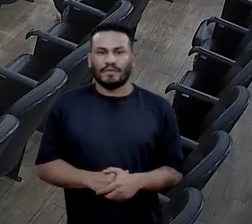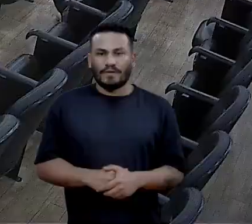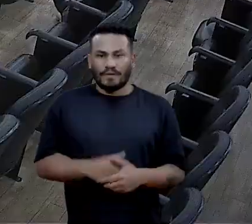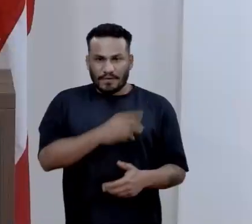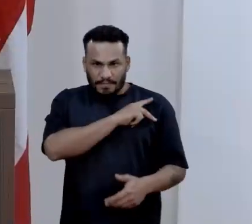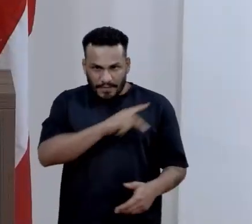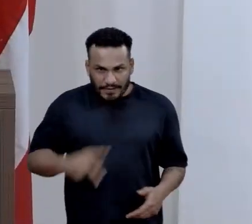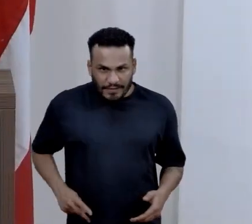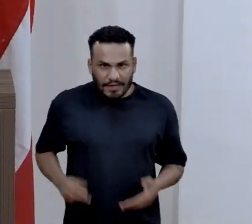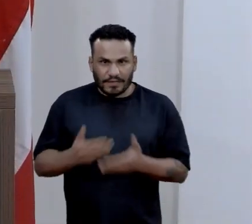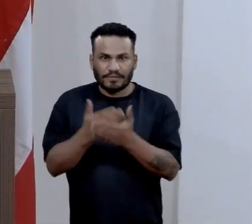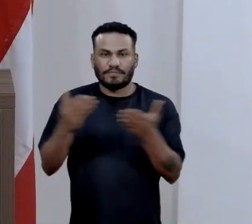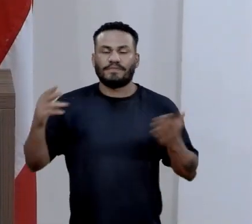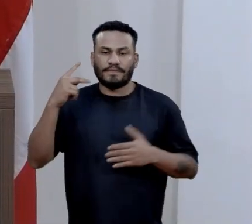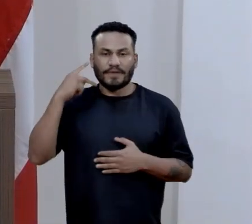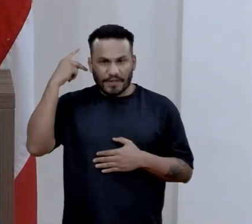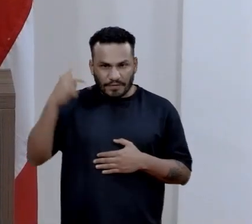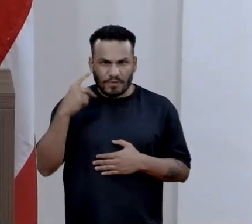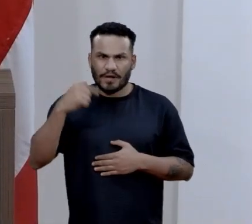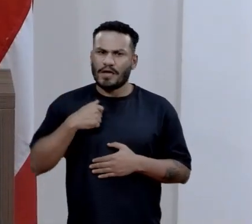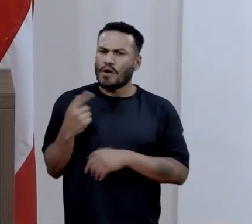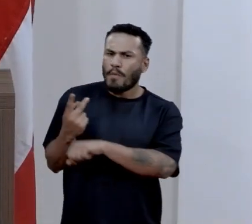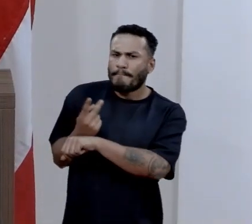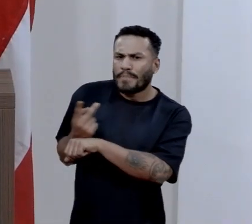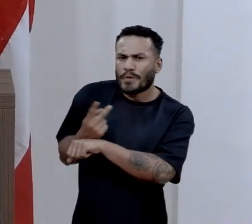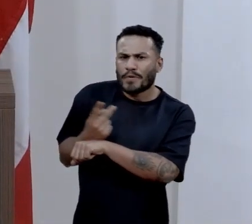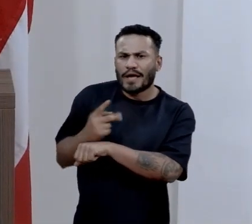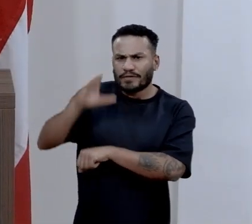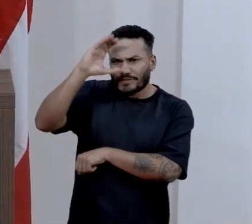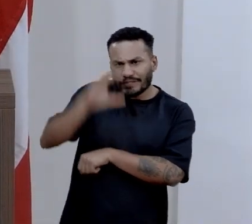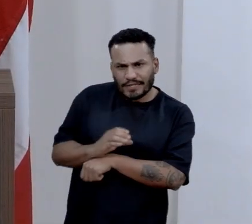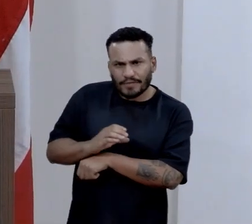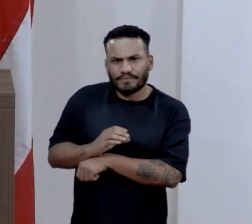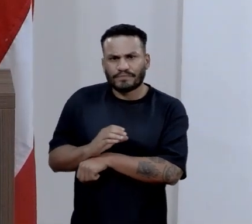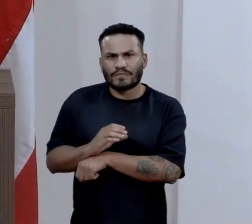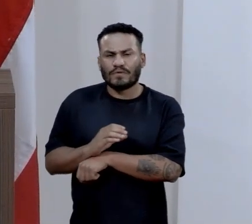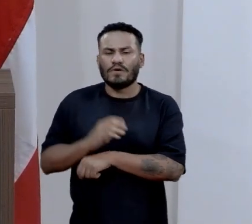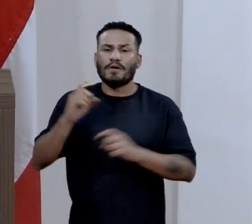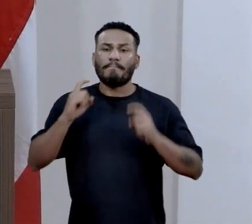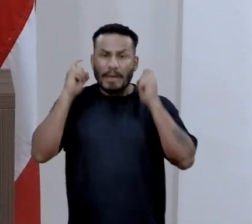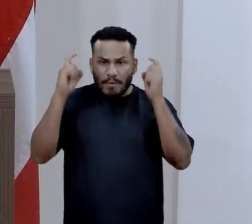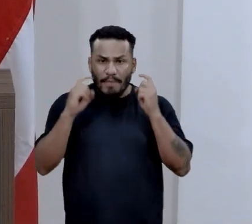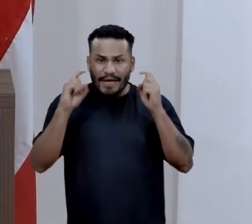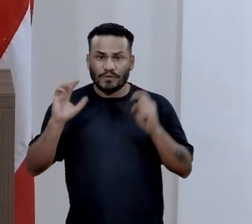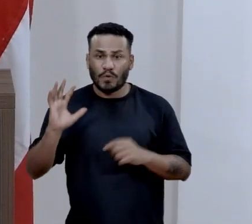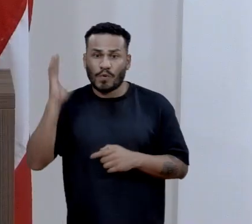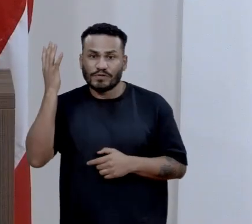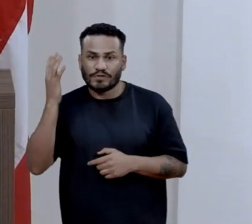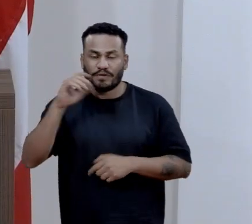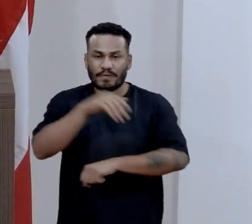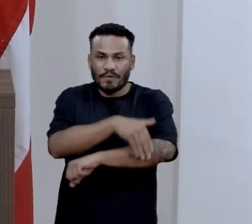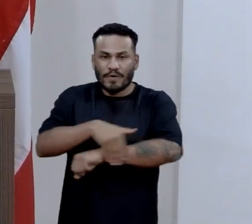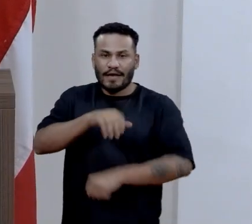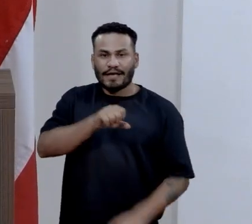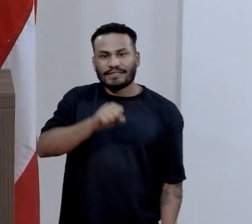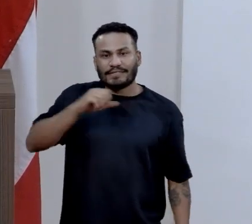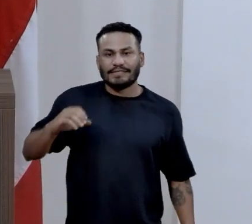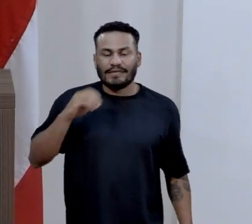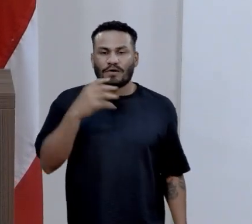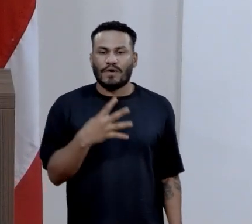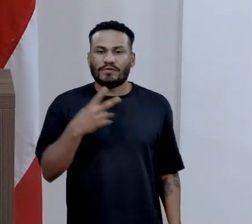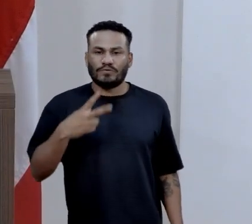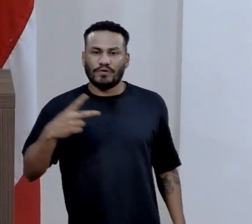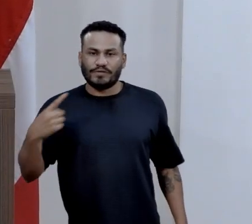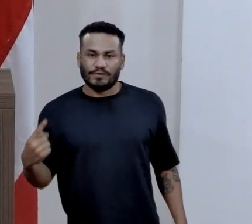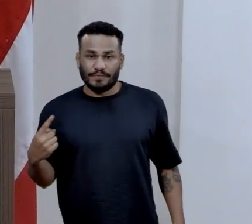Senhor presidente, senhoras e senhores vereadores, eu fui procurado por um cidadão muito preocupado com as condições da SC